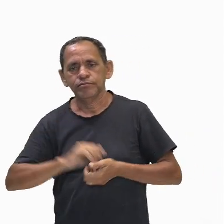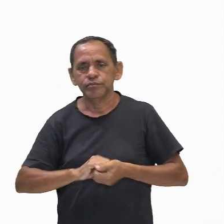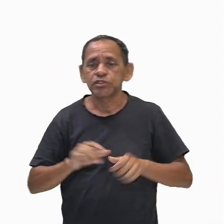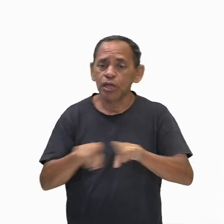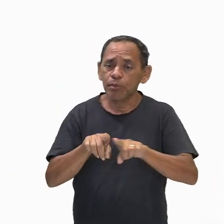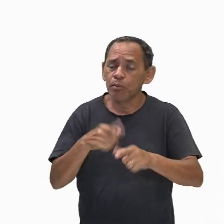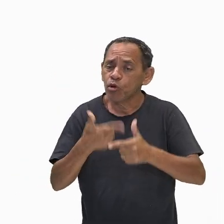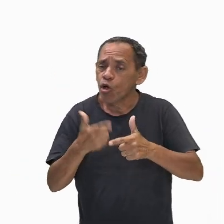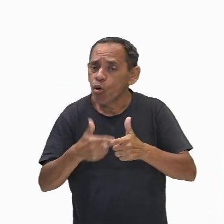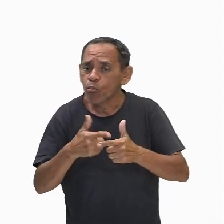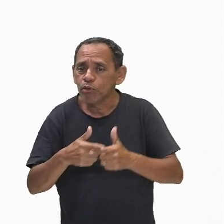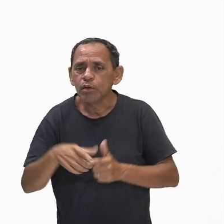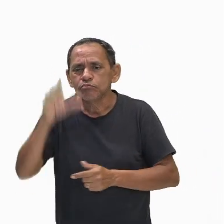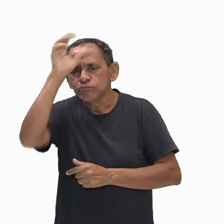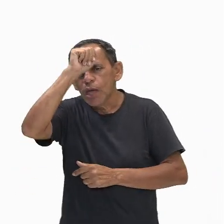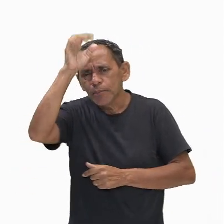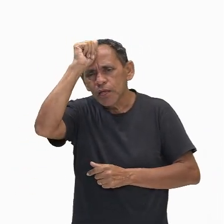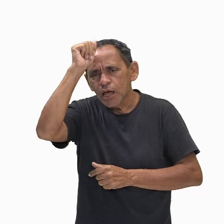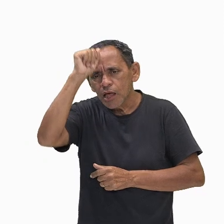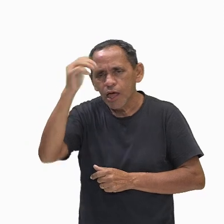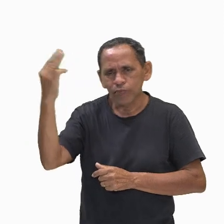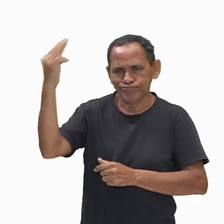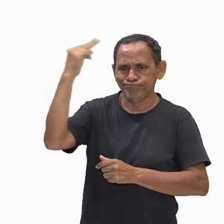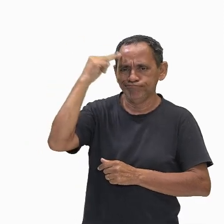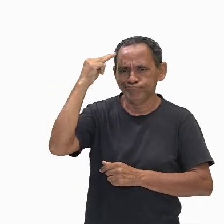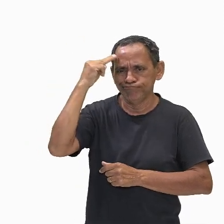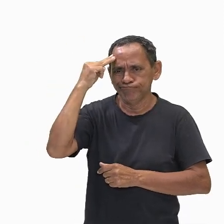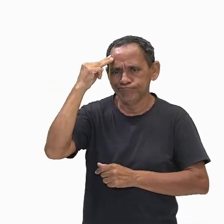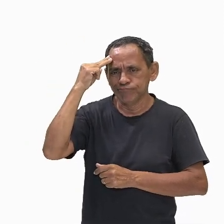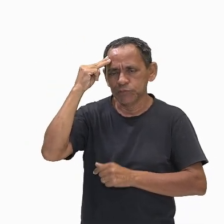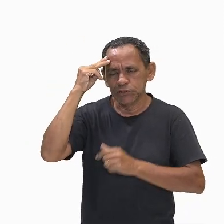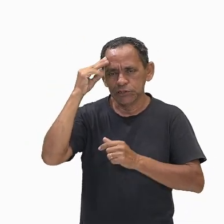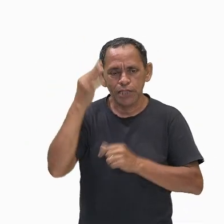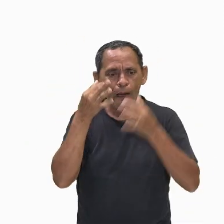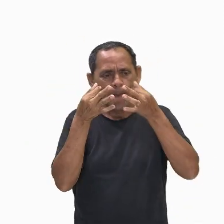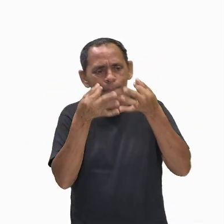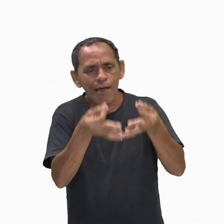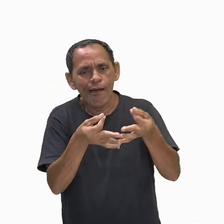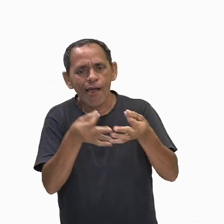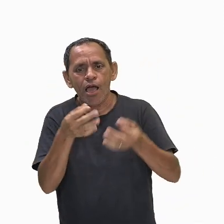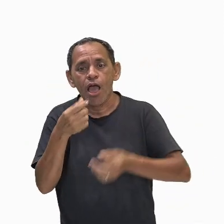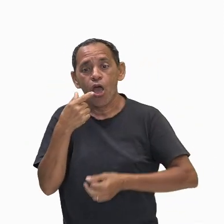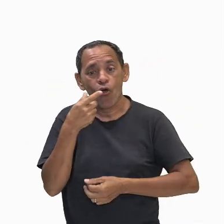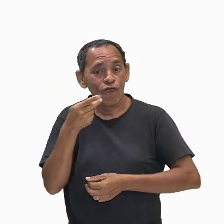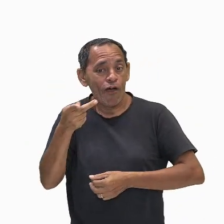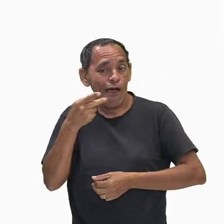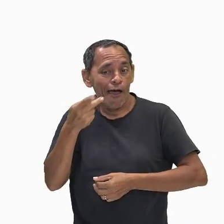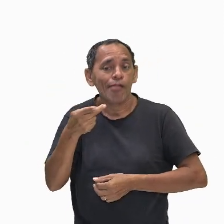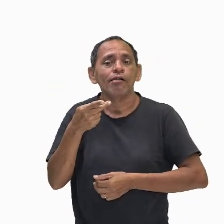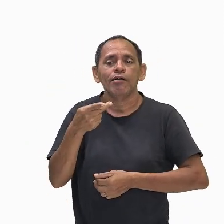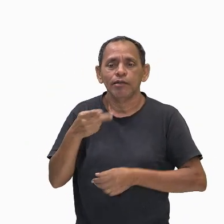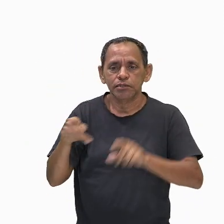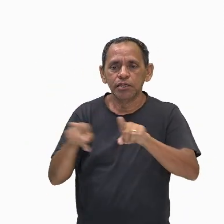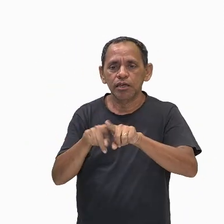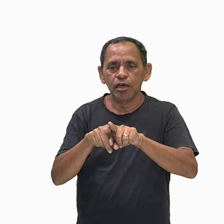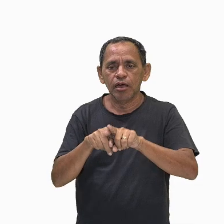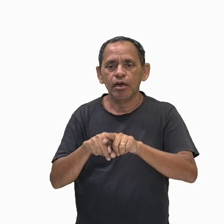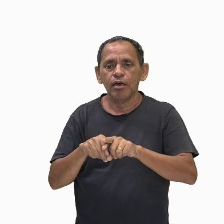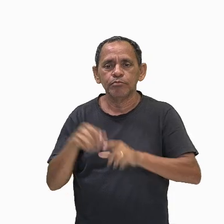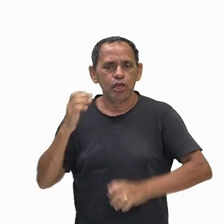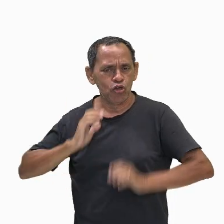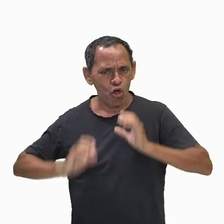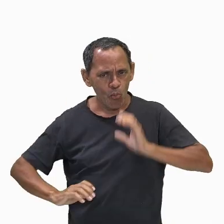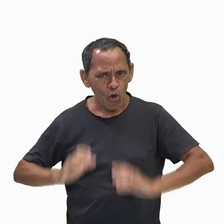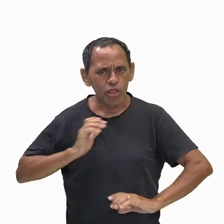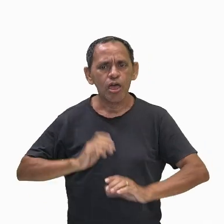de aprendizagem, de memória, atenção, linguagem, comportamento e dificuldade